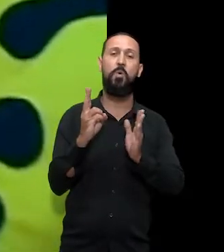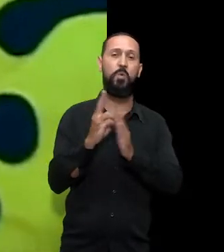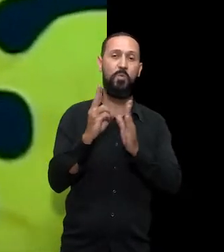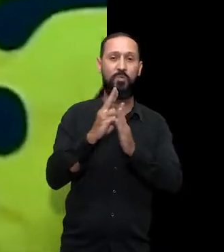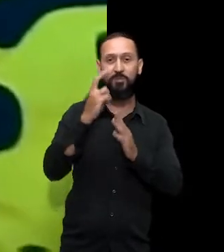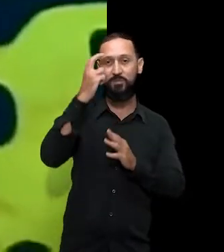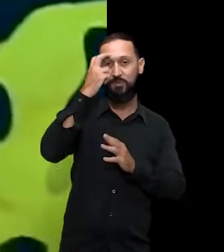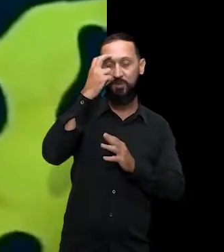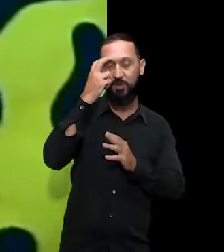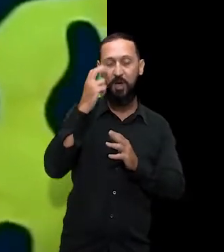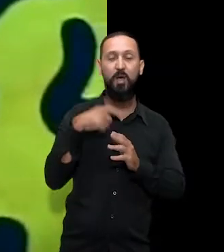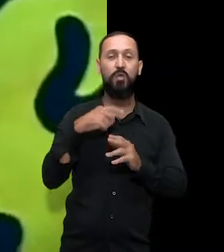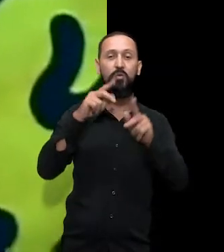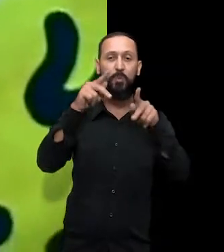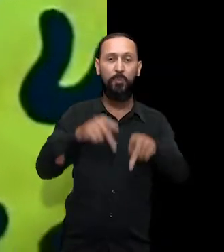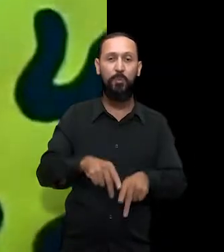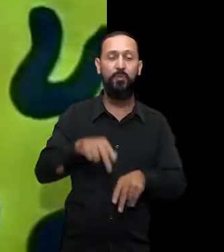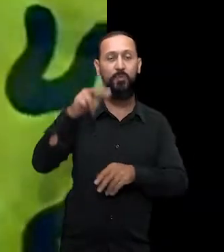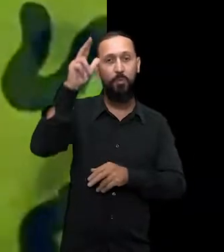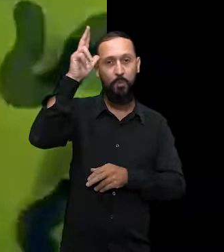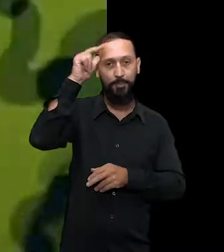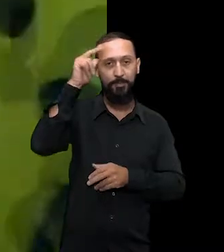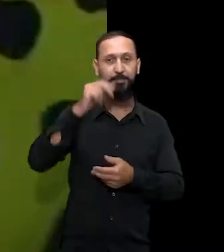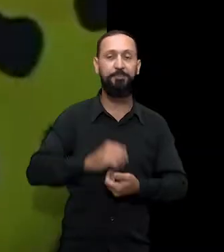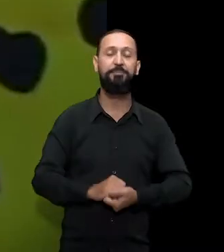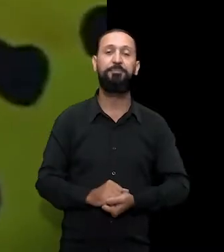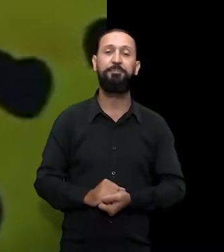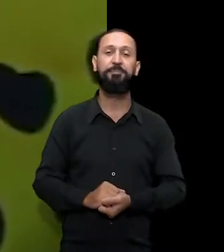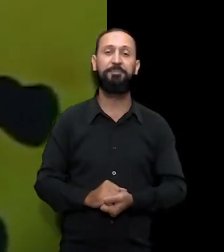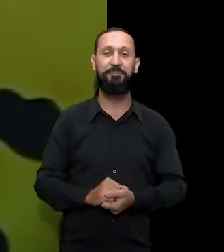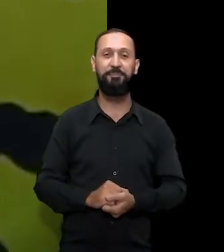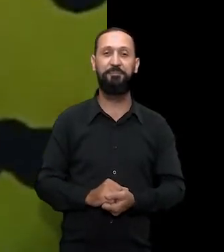em especial a do povo Guaicuru.